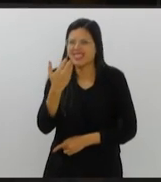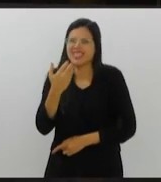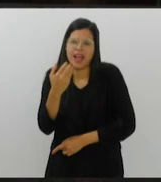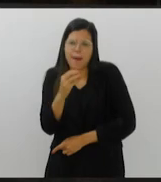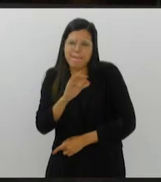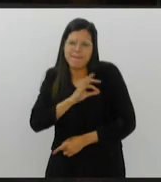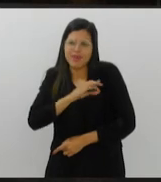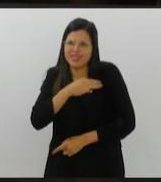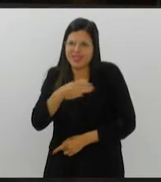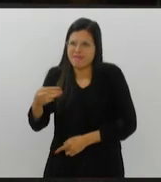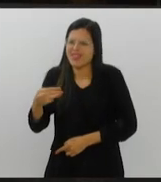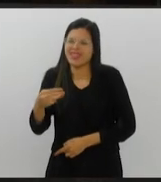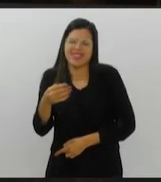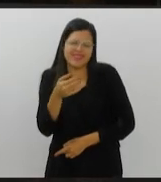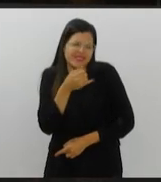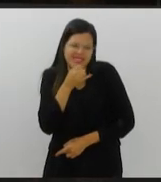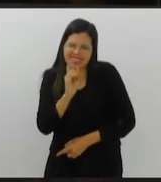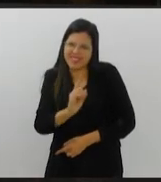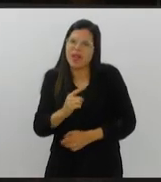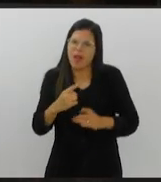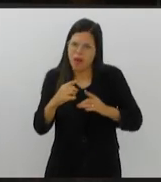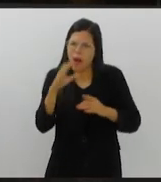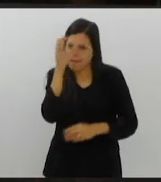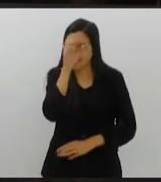que eu vou aprender o de vocês também.